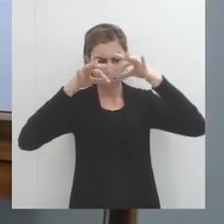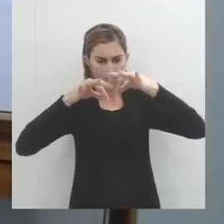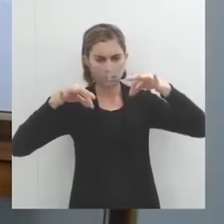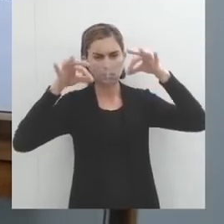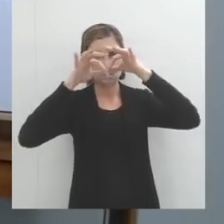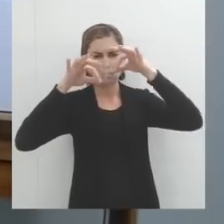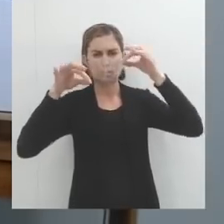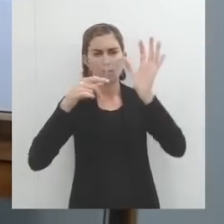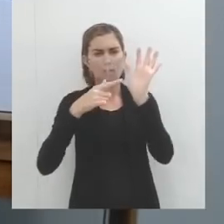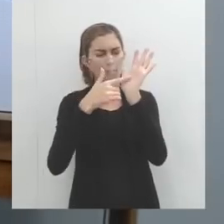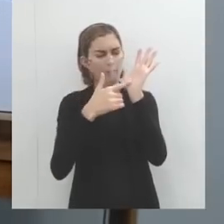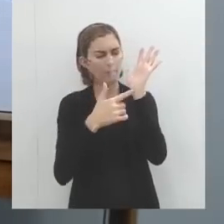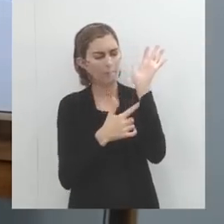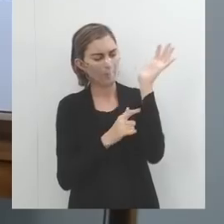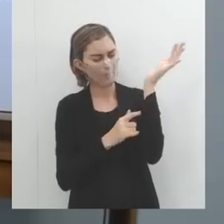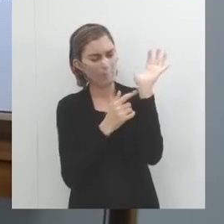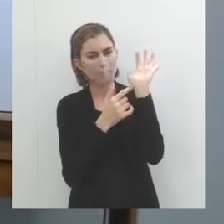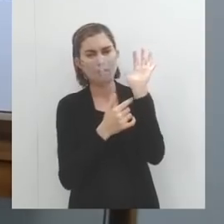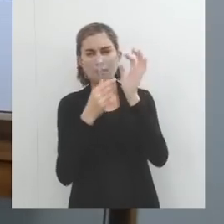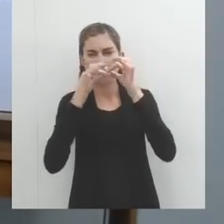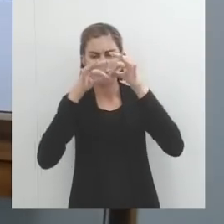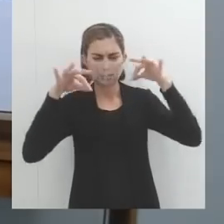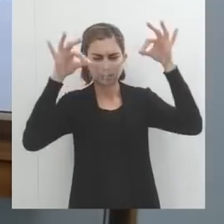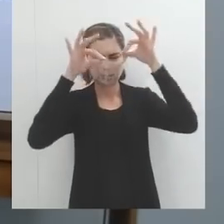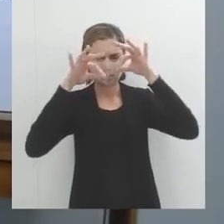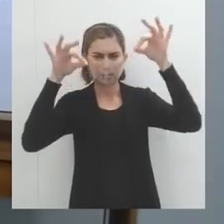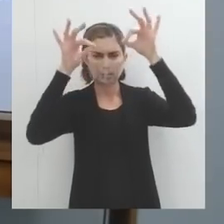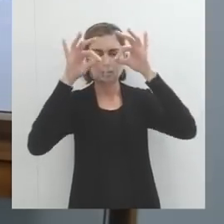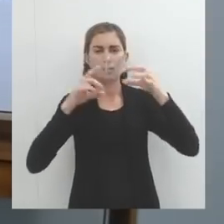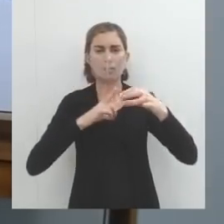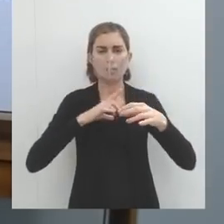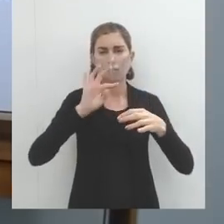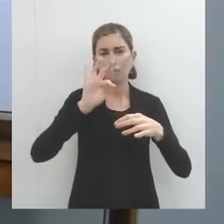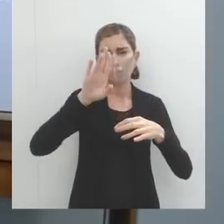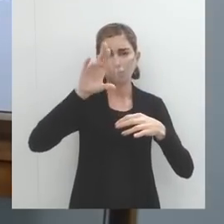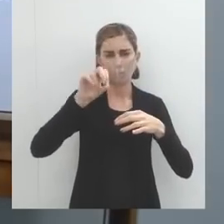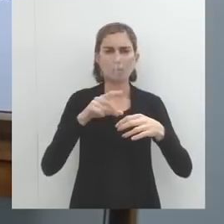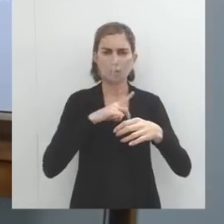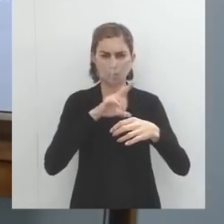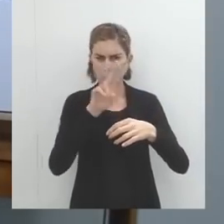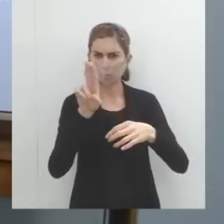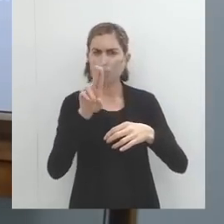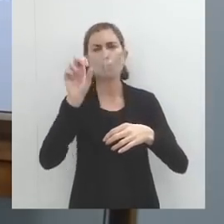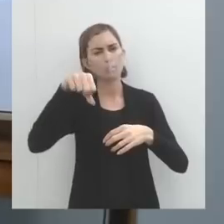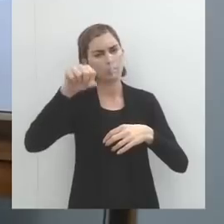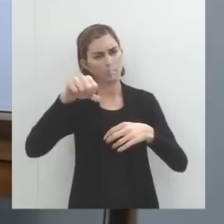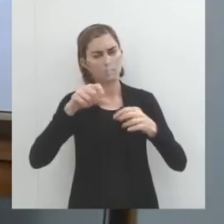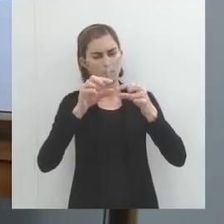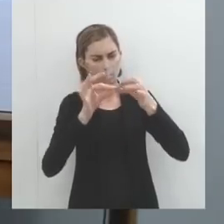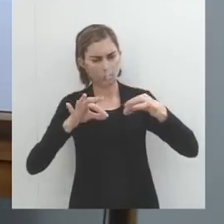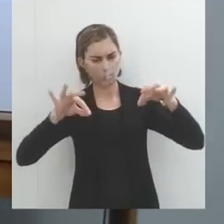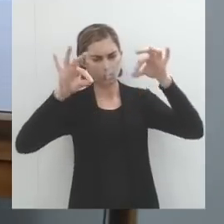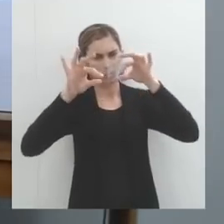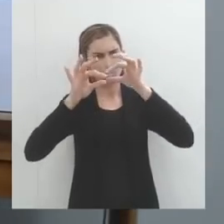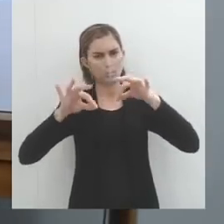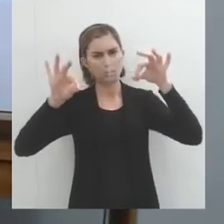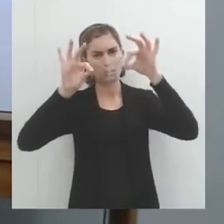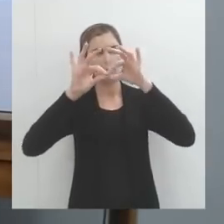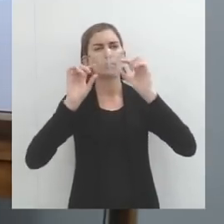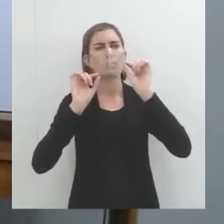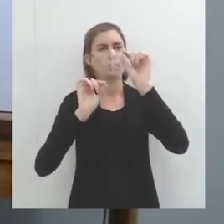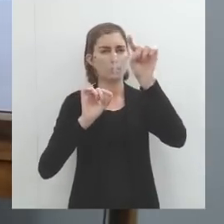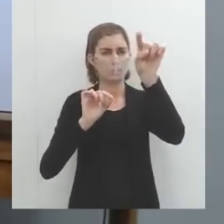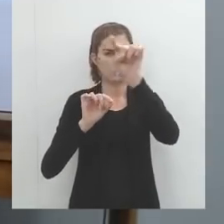é formado por um emaranhado de tubos. Esses tubos têm nome? Tem, monstrinho. Esses tubos, são chamados